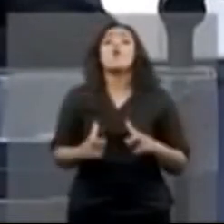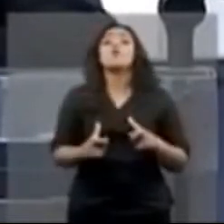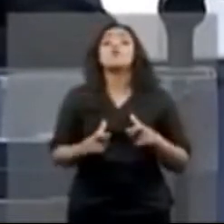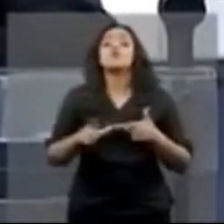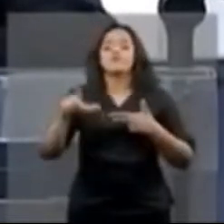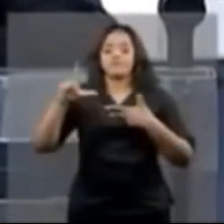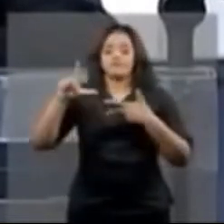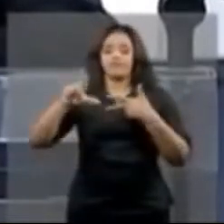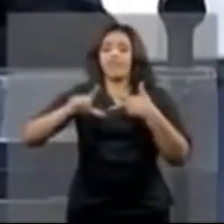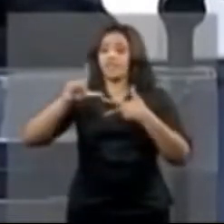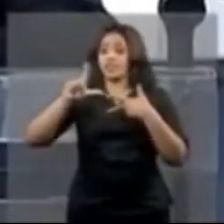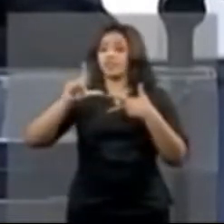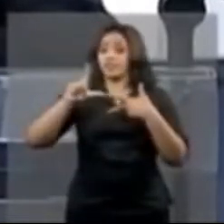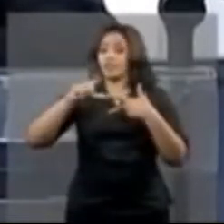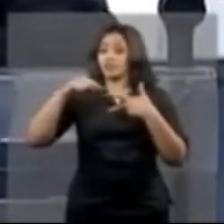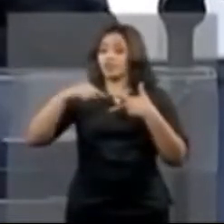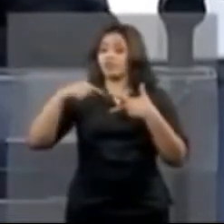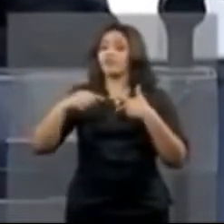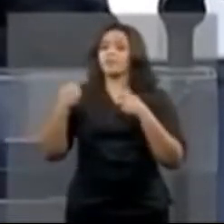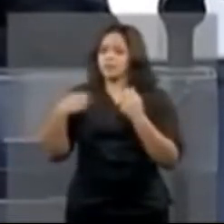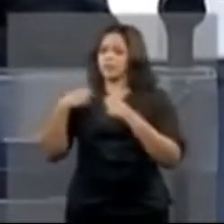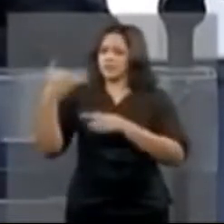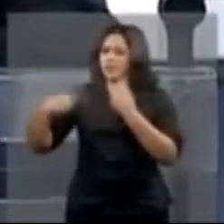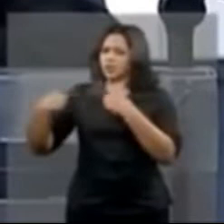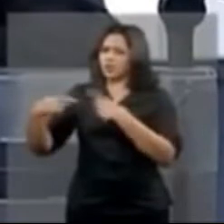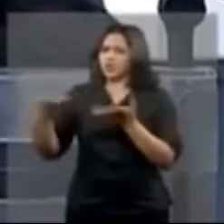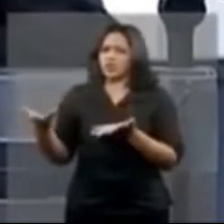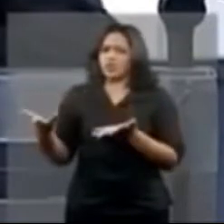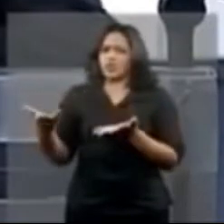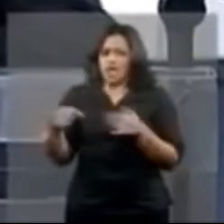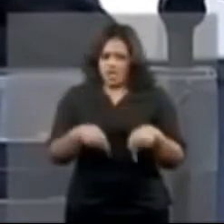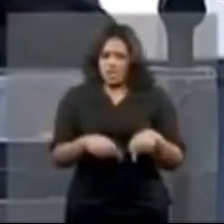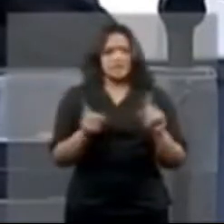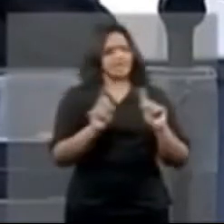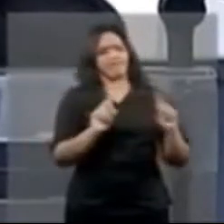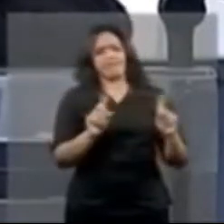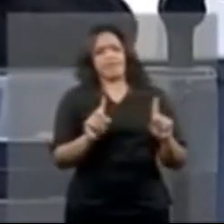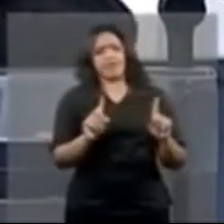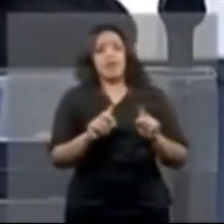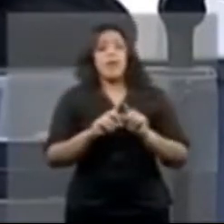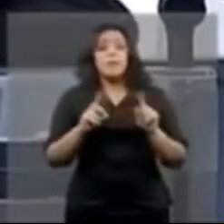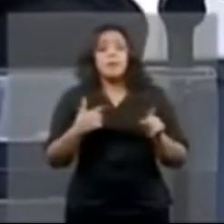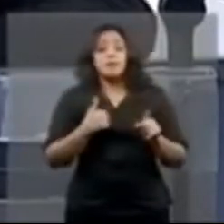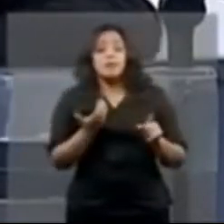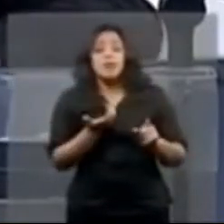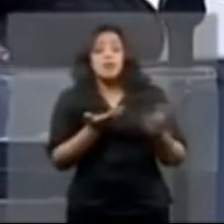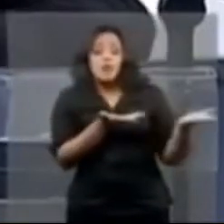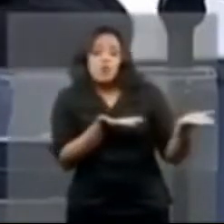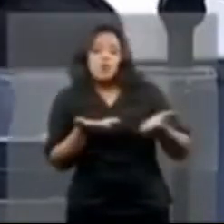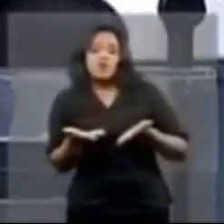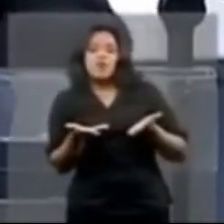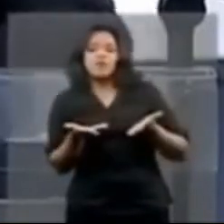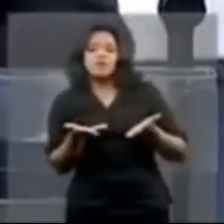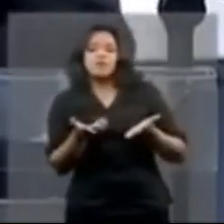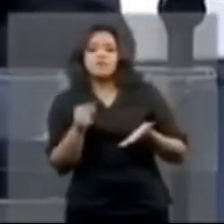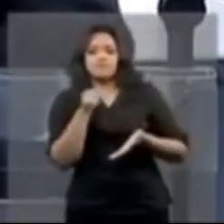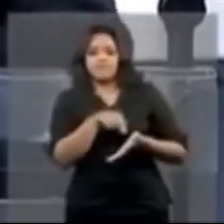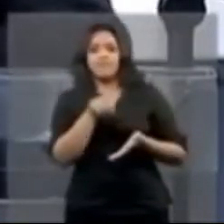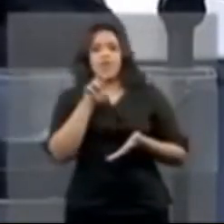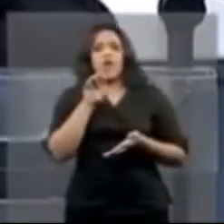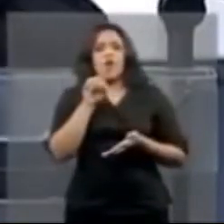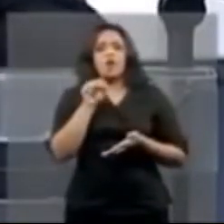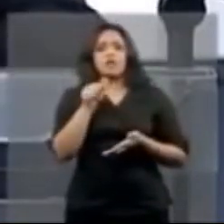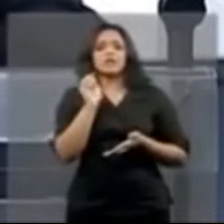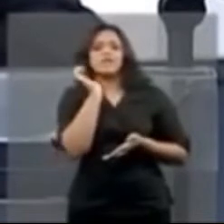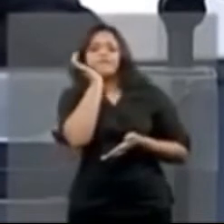Legislativo. Em todo caso, eu convido a senhora, excelentíssima ministra Rosa Weber, que antes de tomar